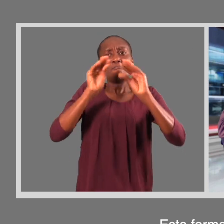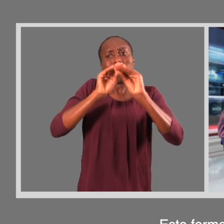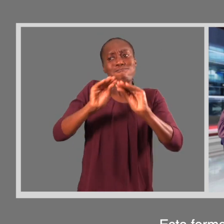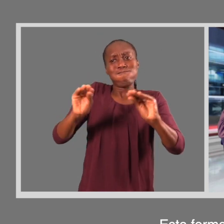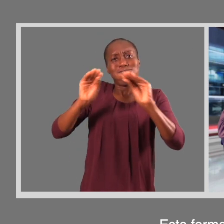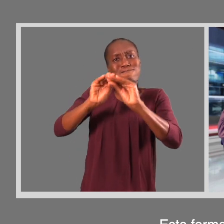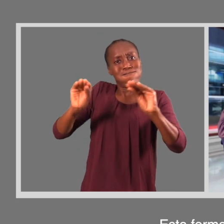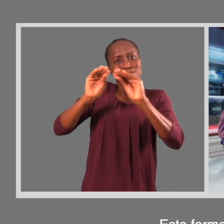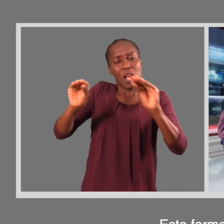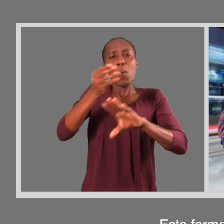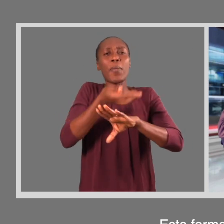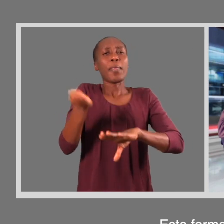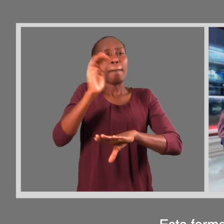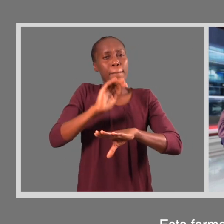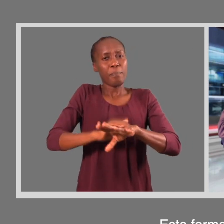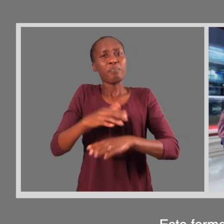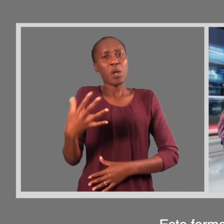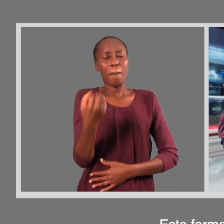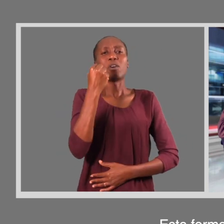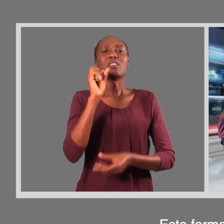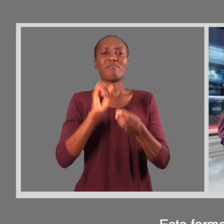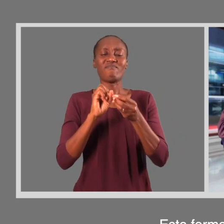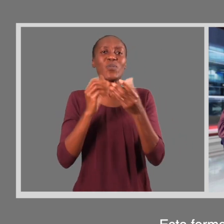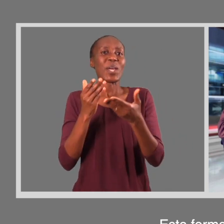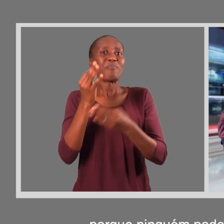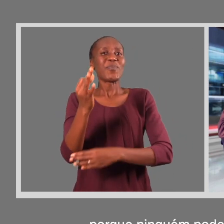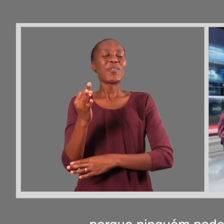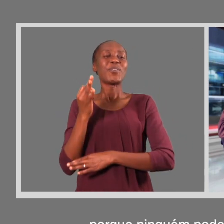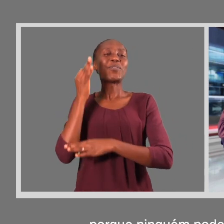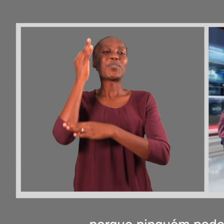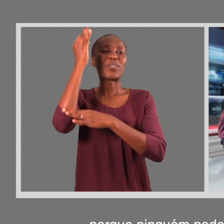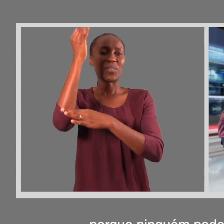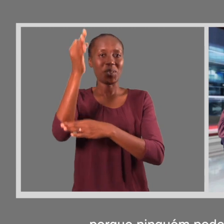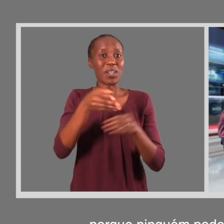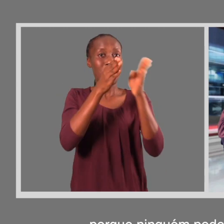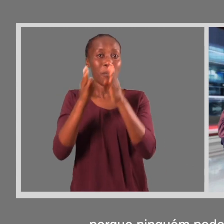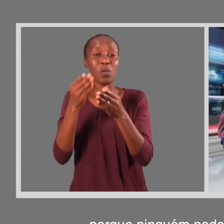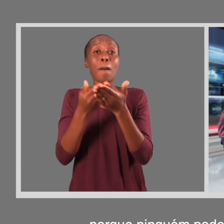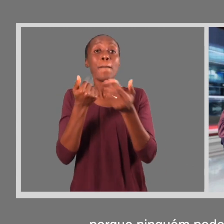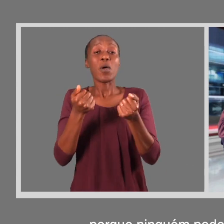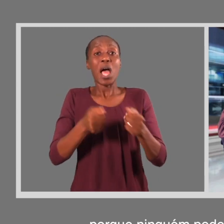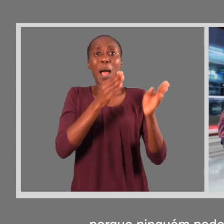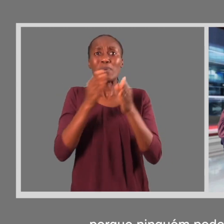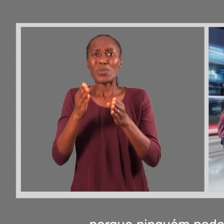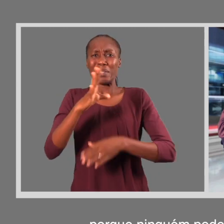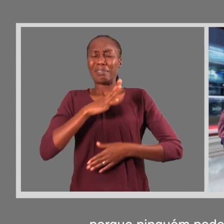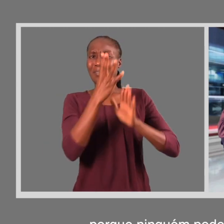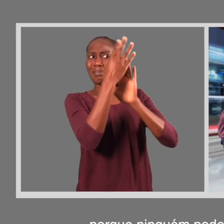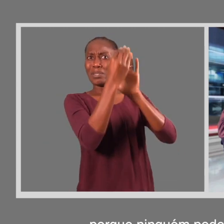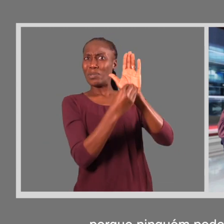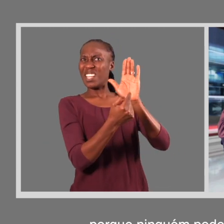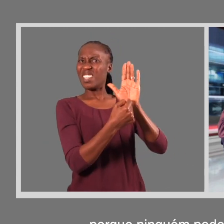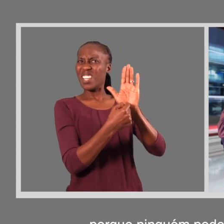profissional é que vai ditar o futuro dessas pessoas, porque ninguém pode ter êxitos